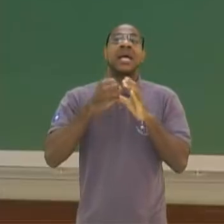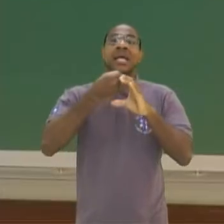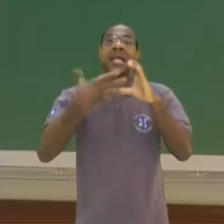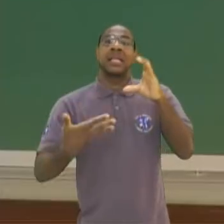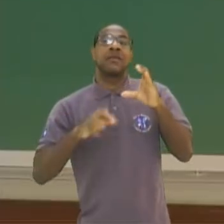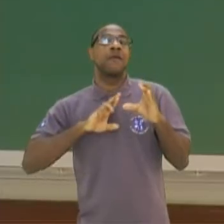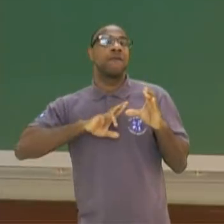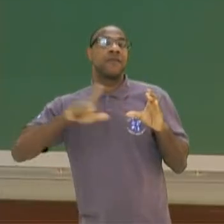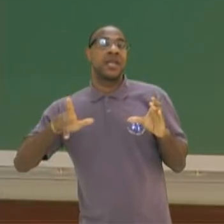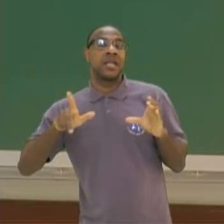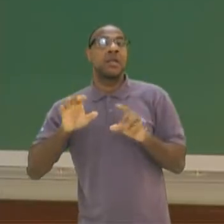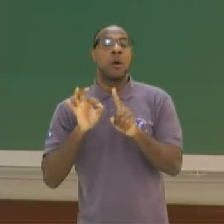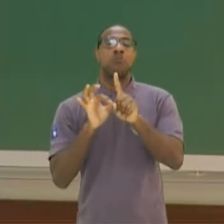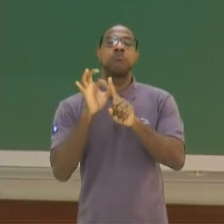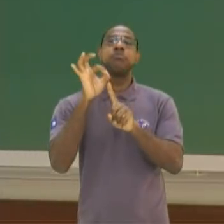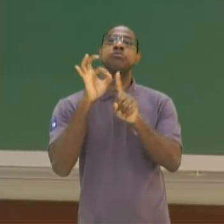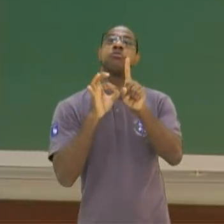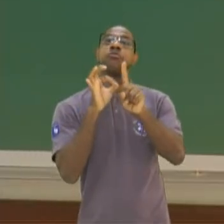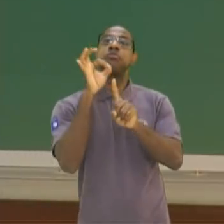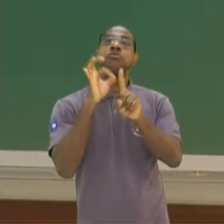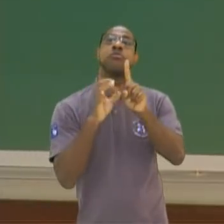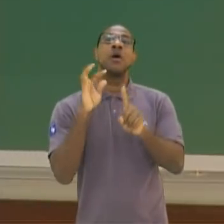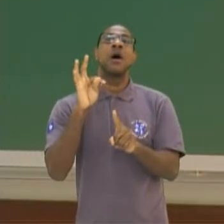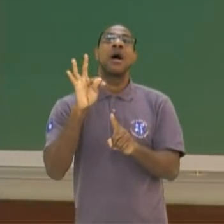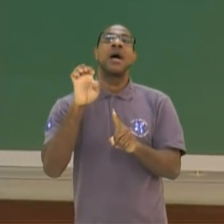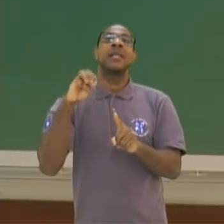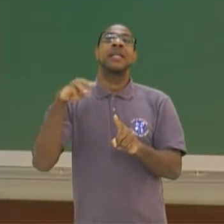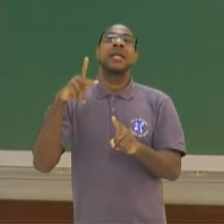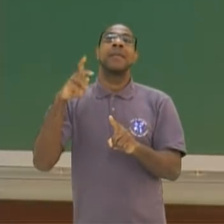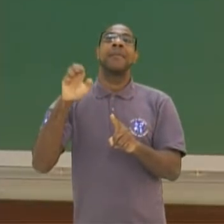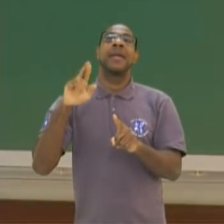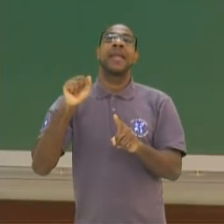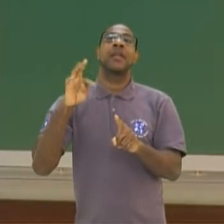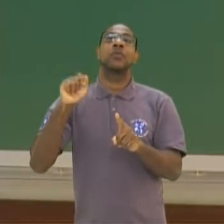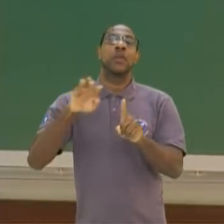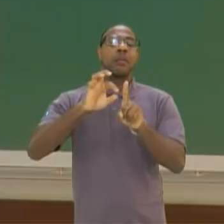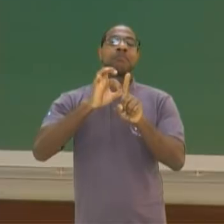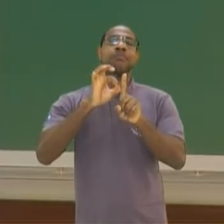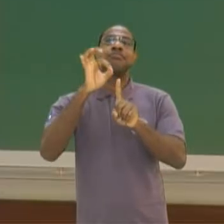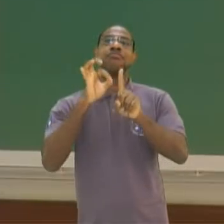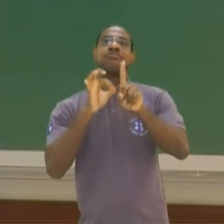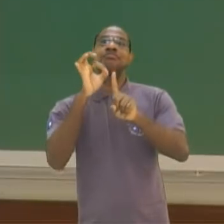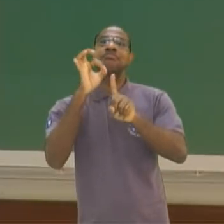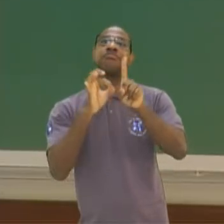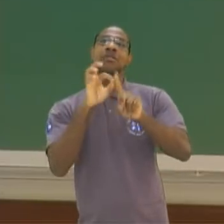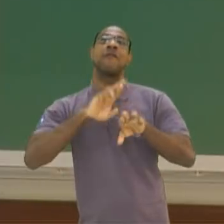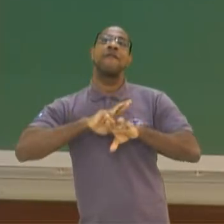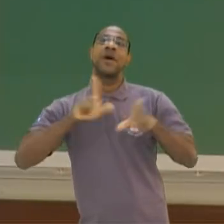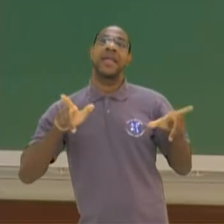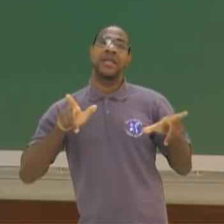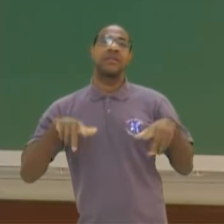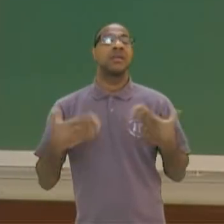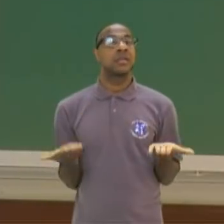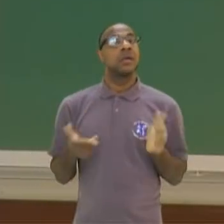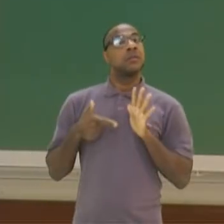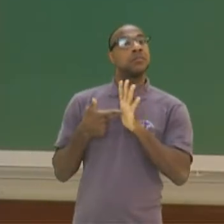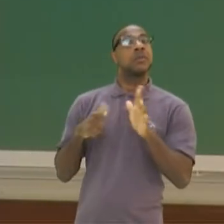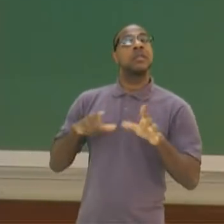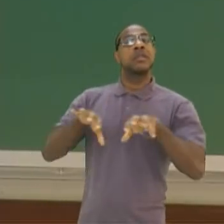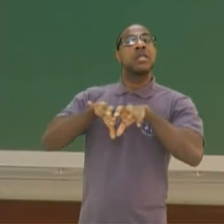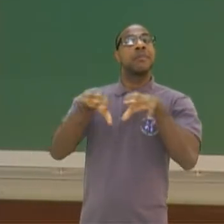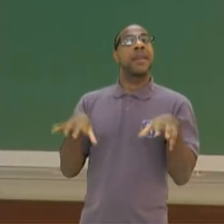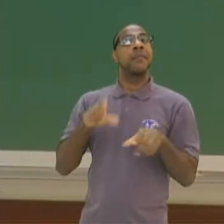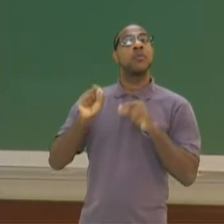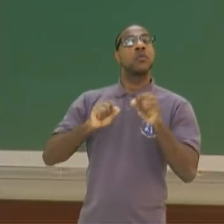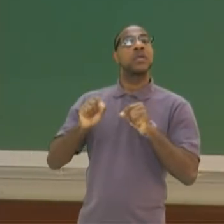diferentes, temperaturas diferentes. Então, embora a gente conheça a atmosfera como um todo, nós separamos e